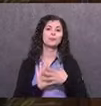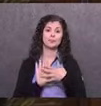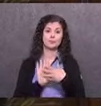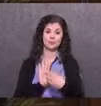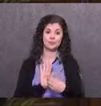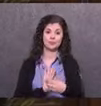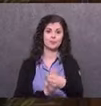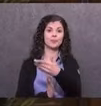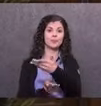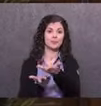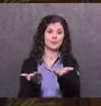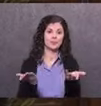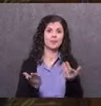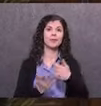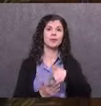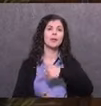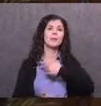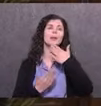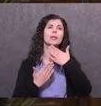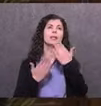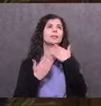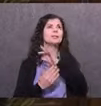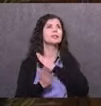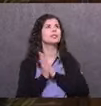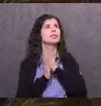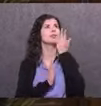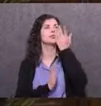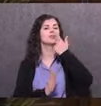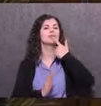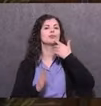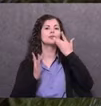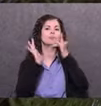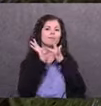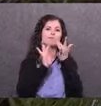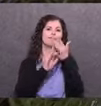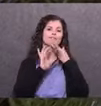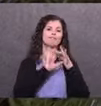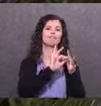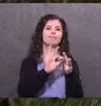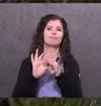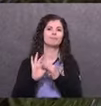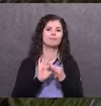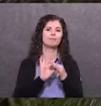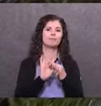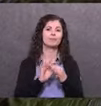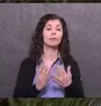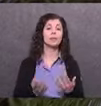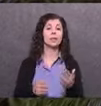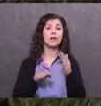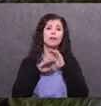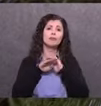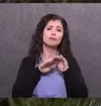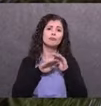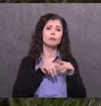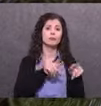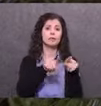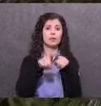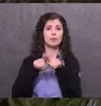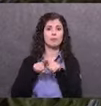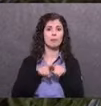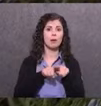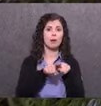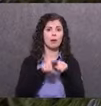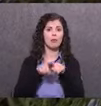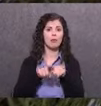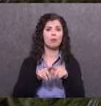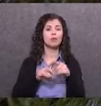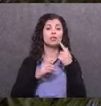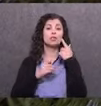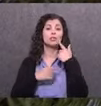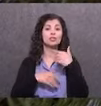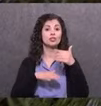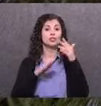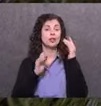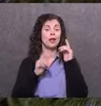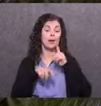enviou o amor de Cristo. Irmãos caríssimos, desde o princípio da